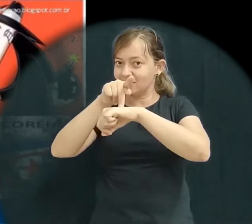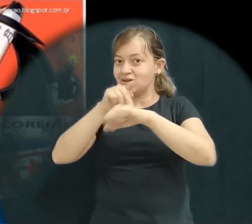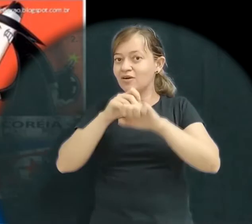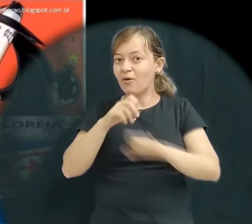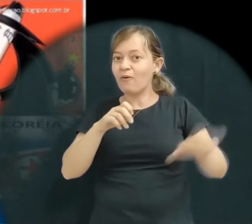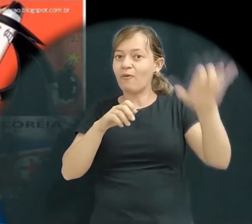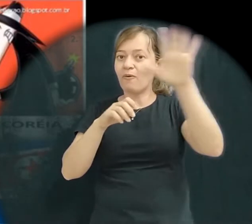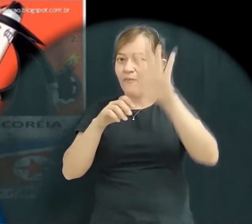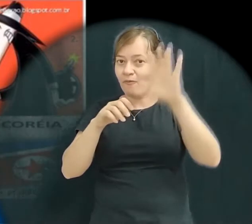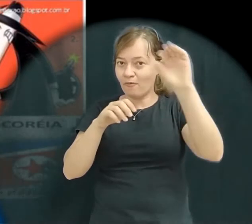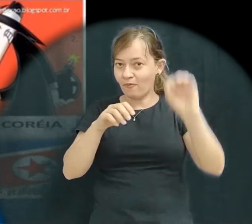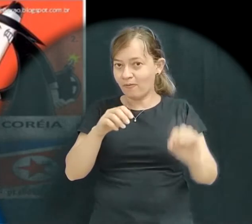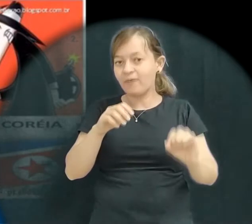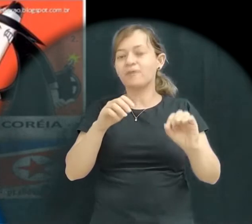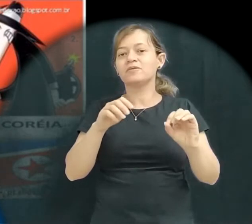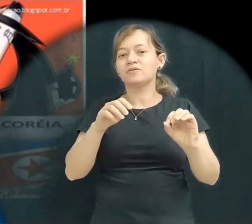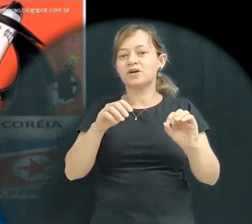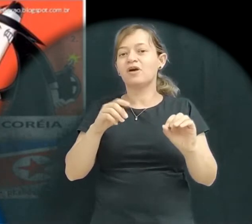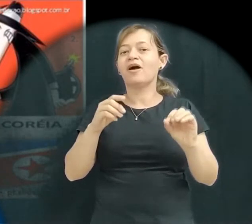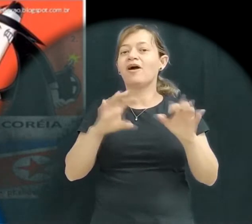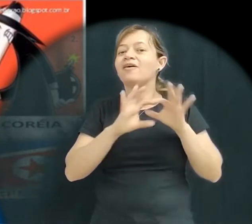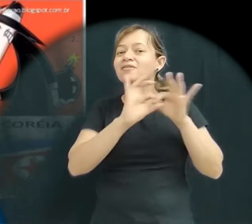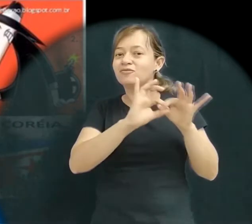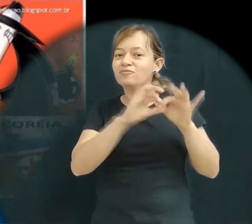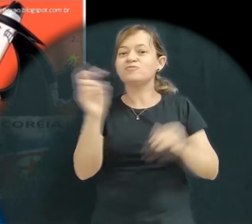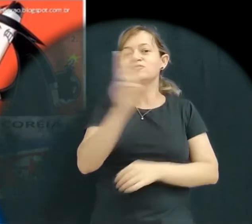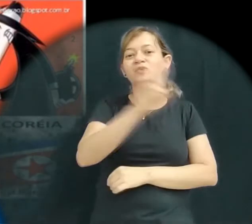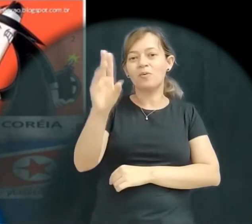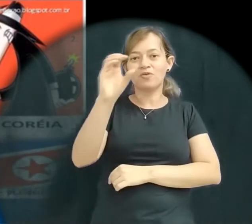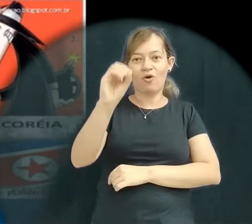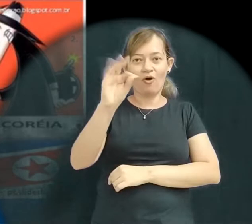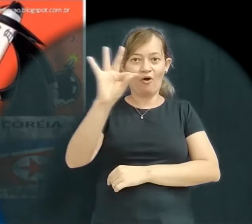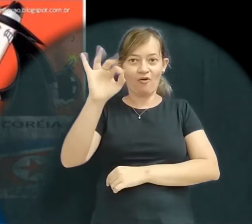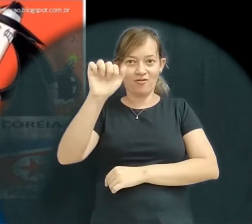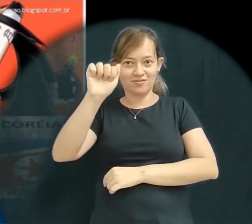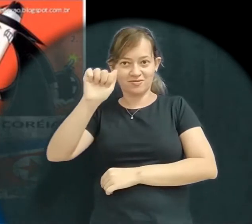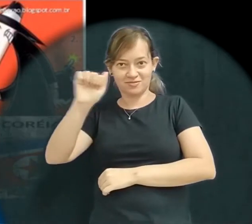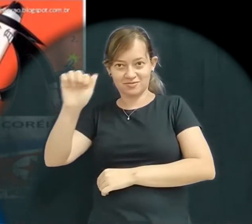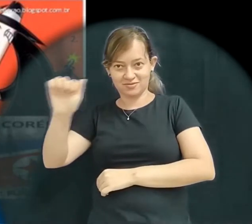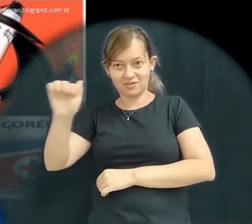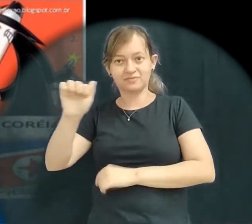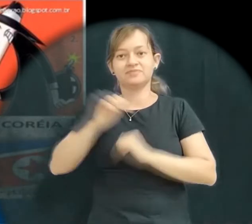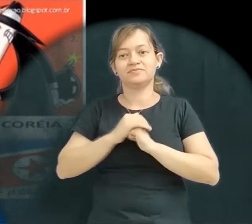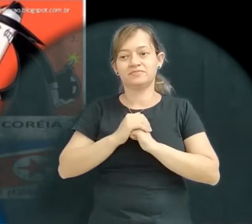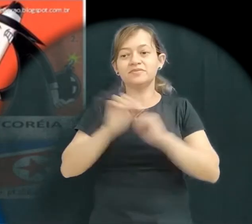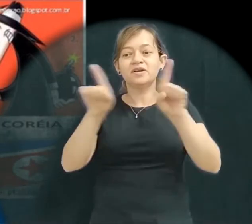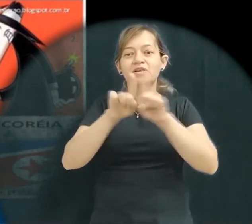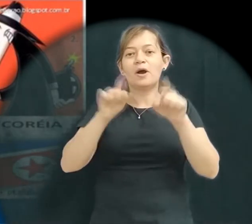da Europa Ocidental, assim formando a OTAN. E já a União Soviética também, da mesma forma, formou alianças com os países